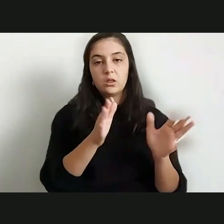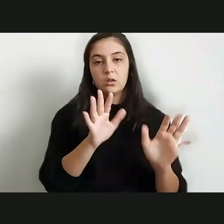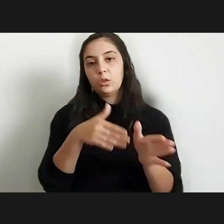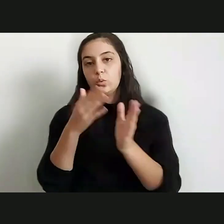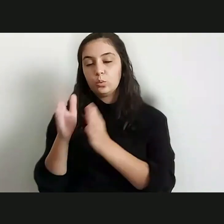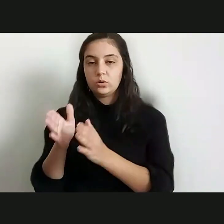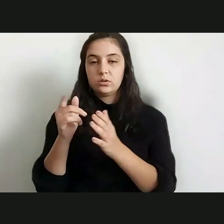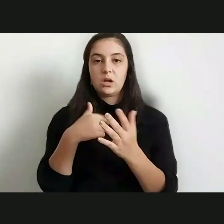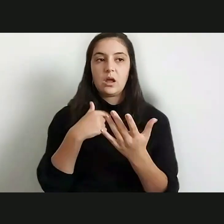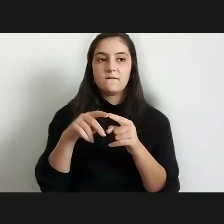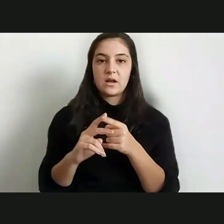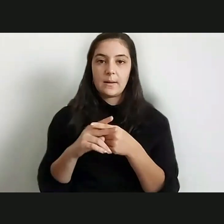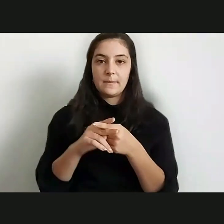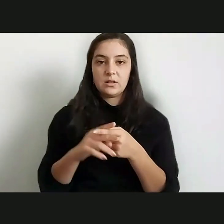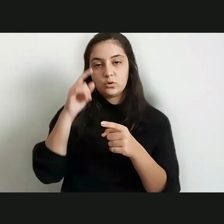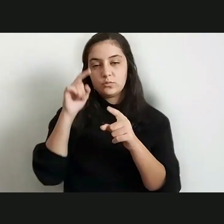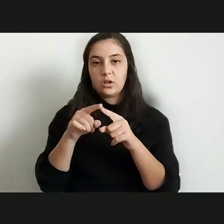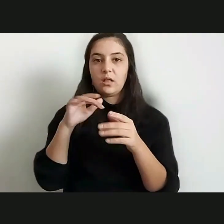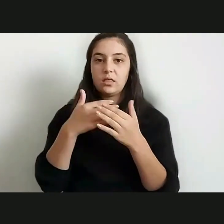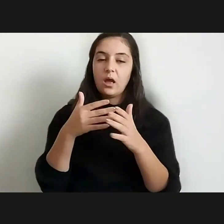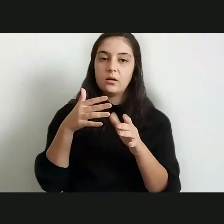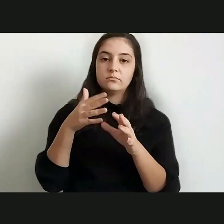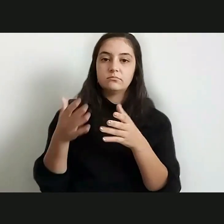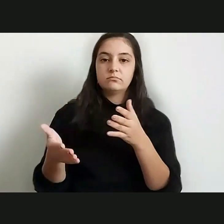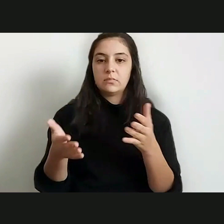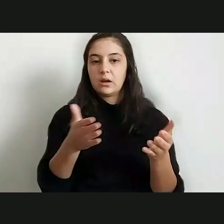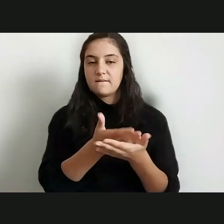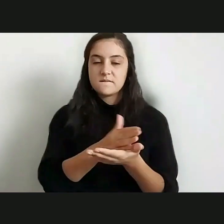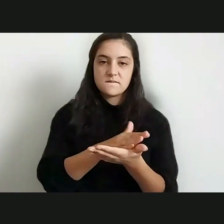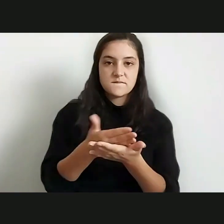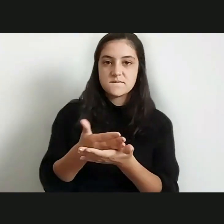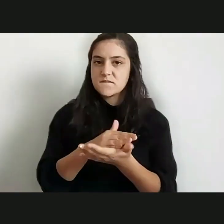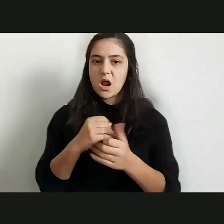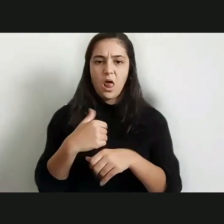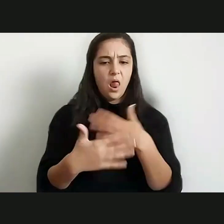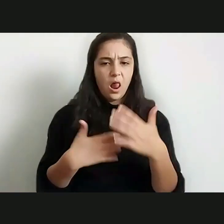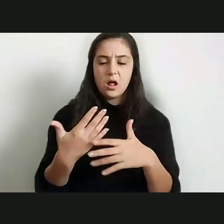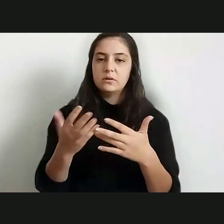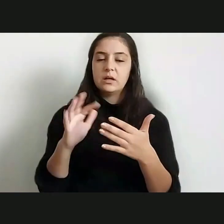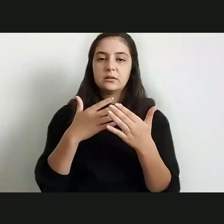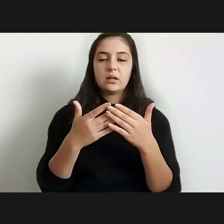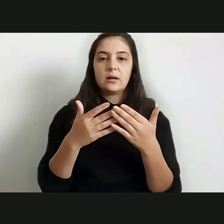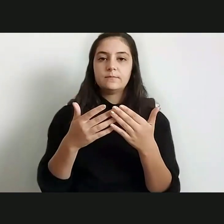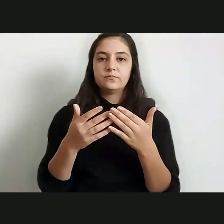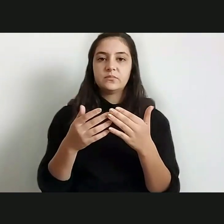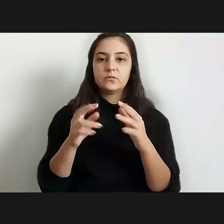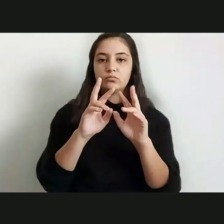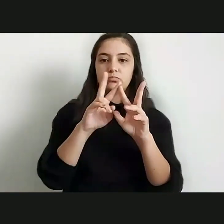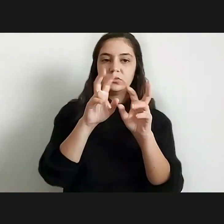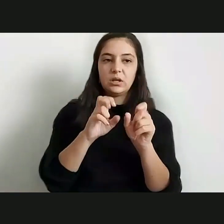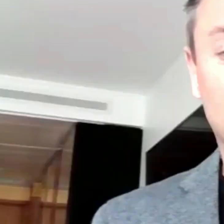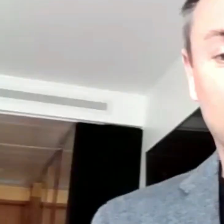construir as ferramentas para sair deste impasse e, portanto, e fazer e transformar este contexto e esta